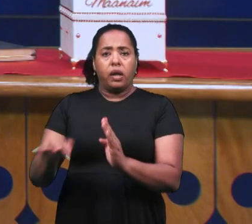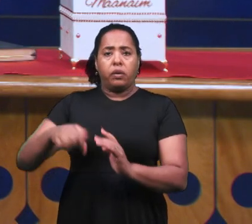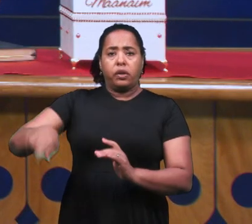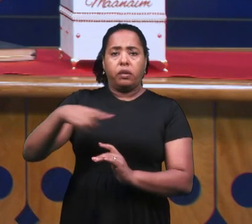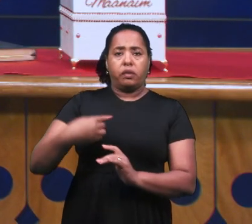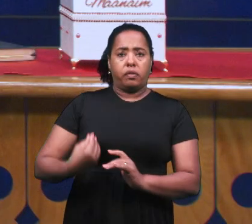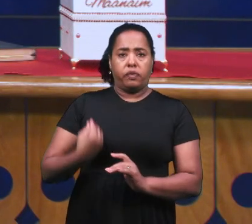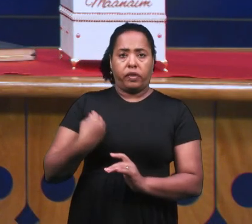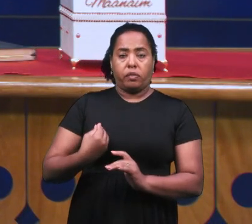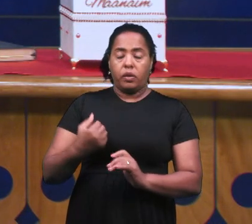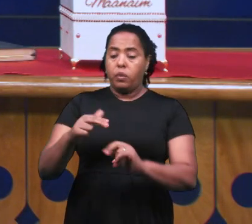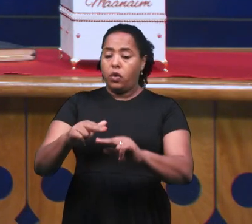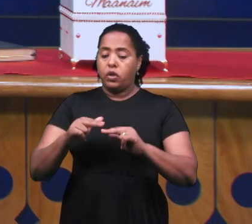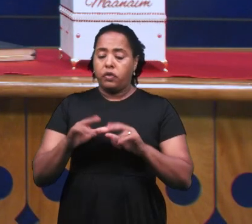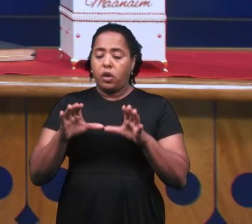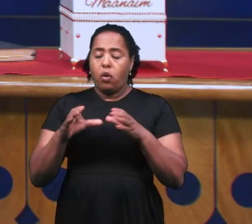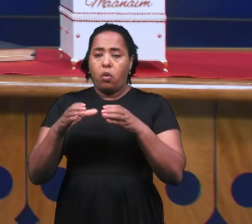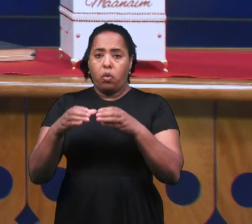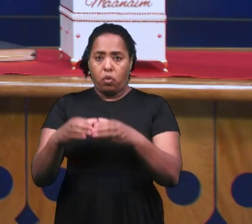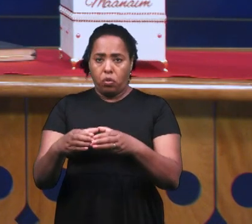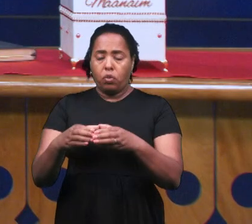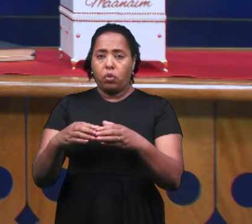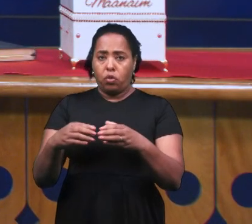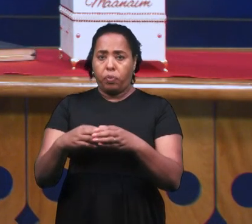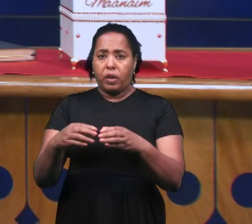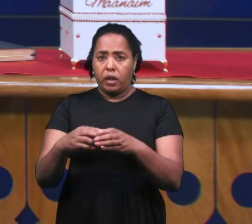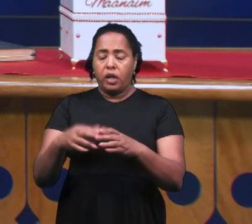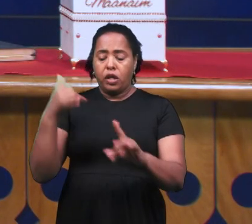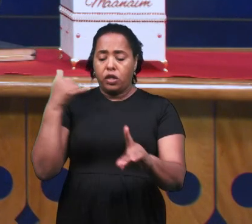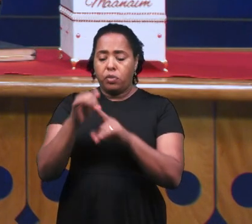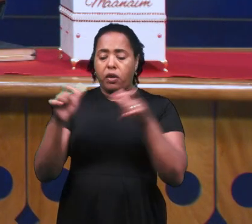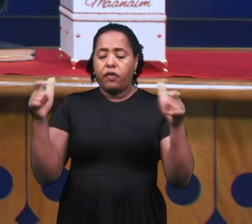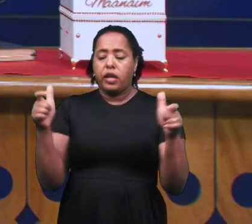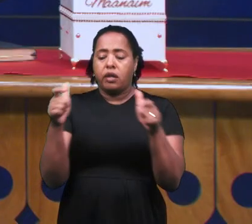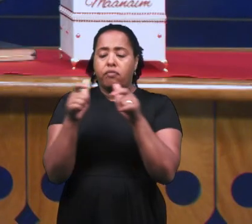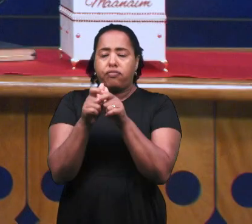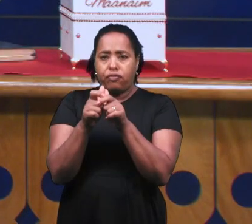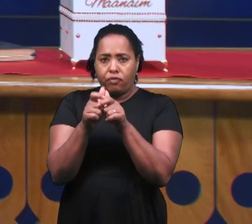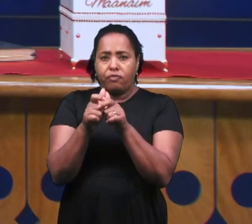esses profetas menores, quem falou